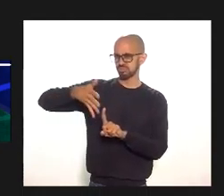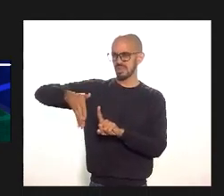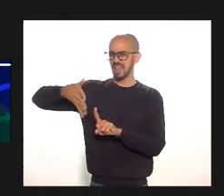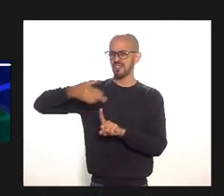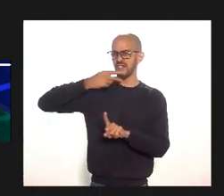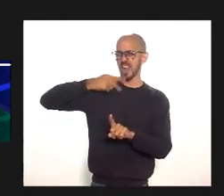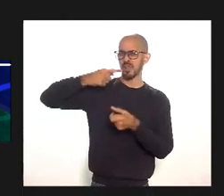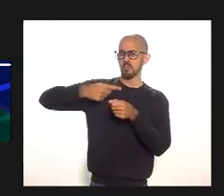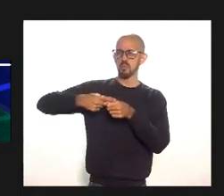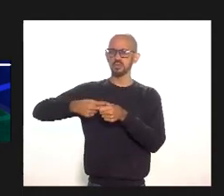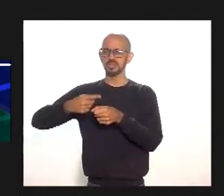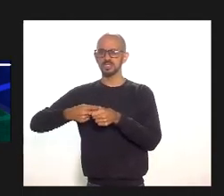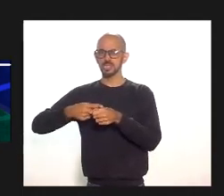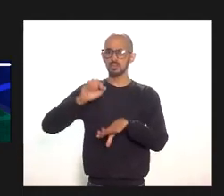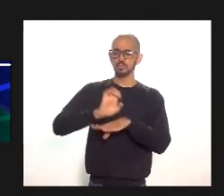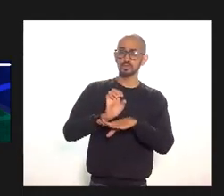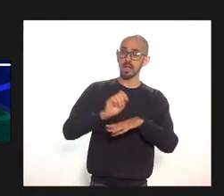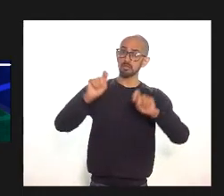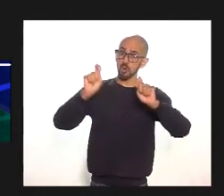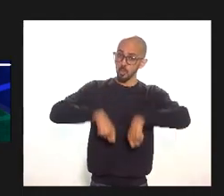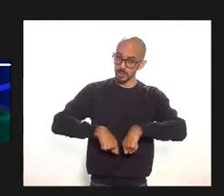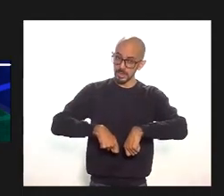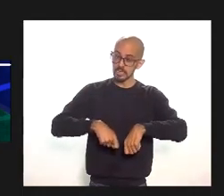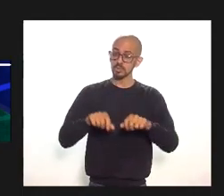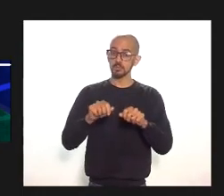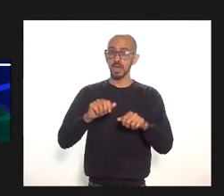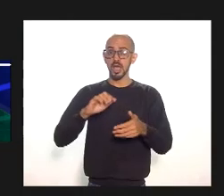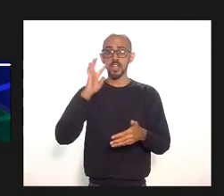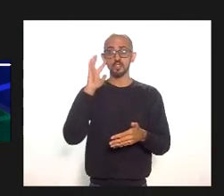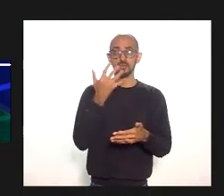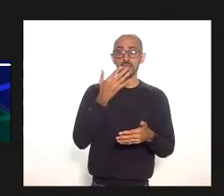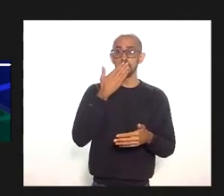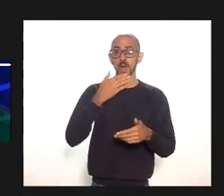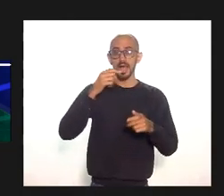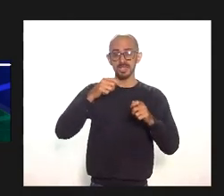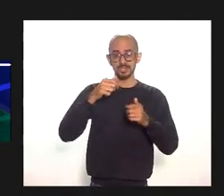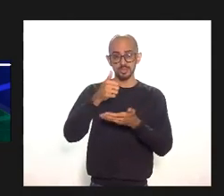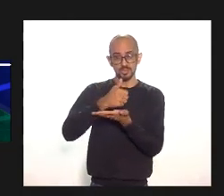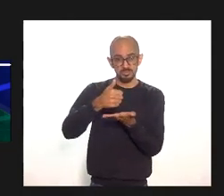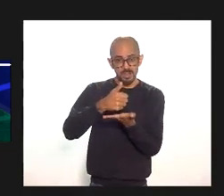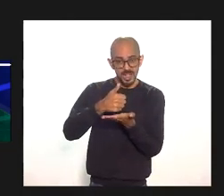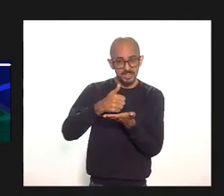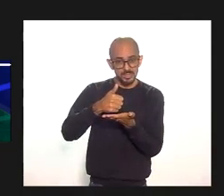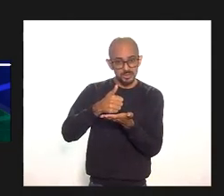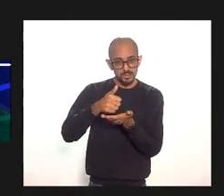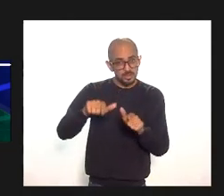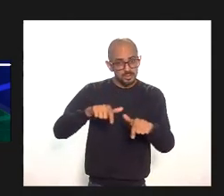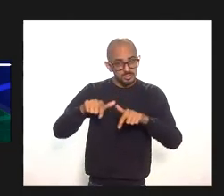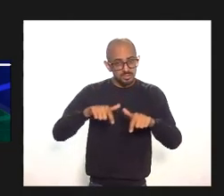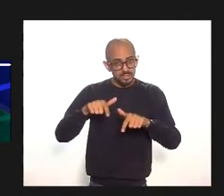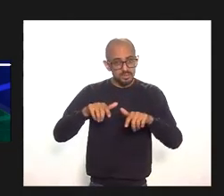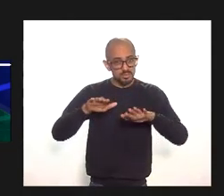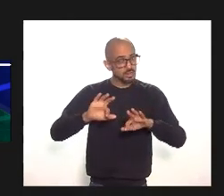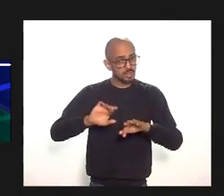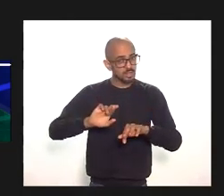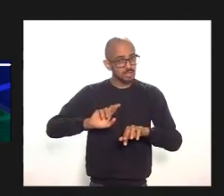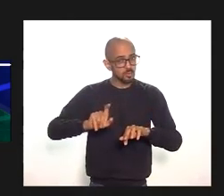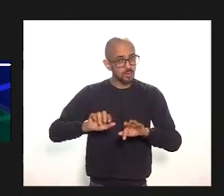o estado são competentes para definir quais são as atividades essenciais é